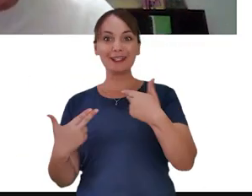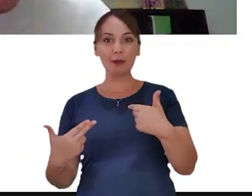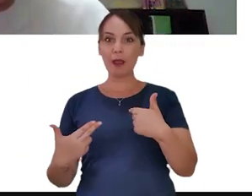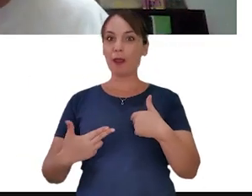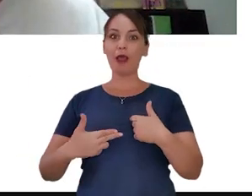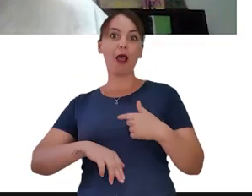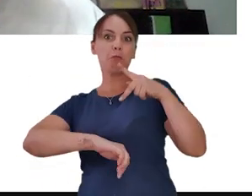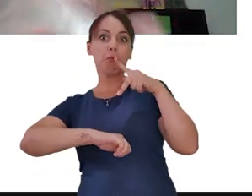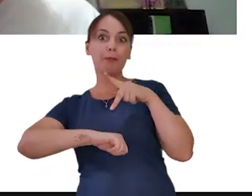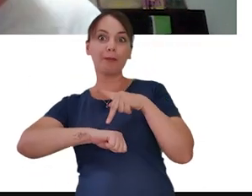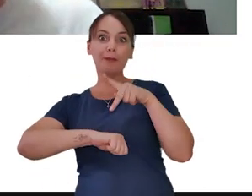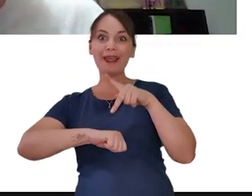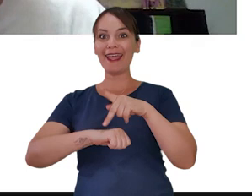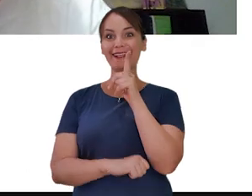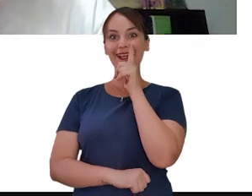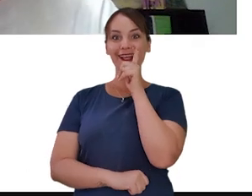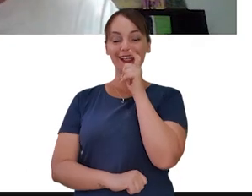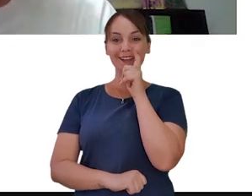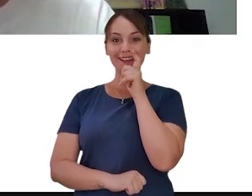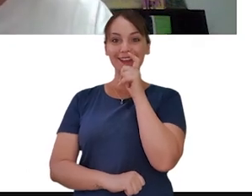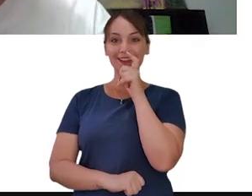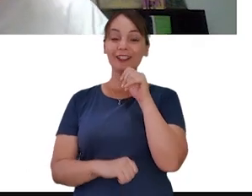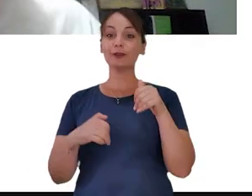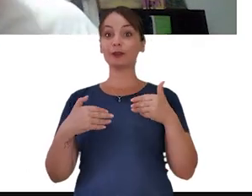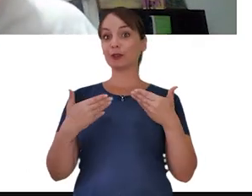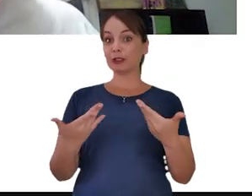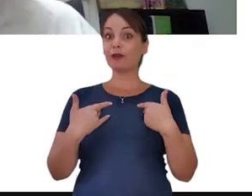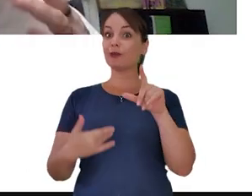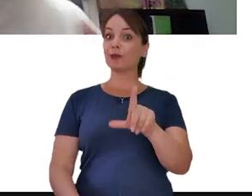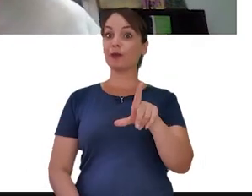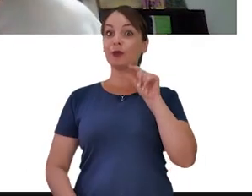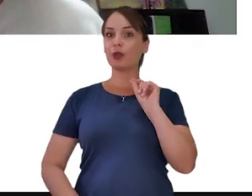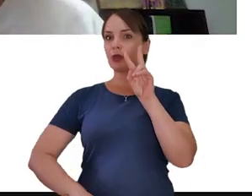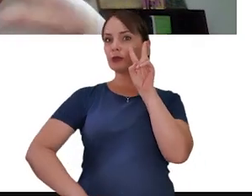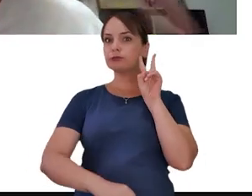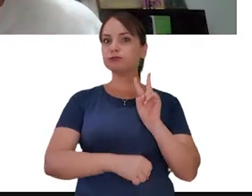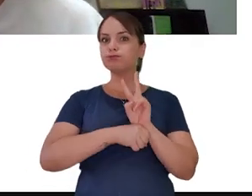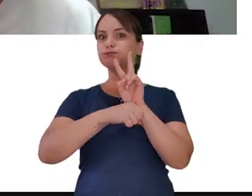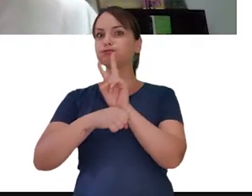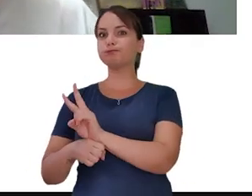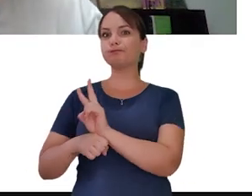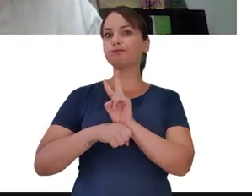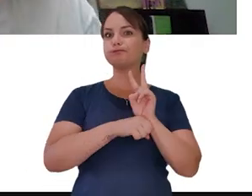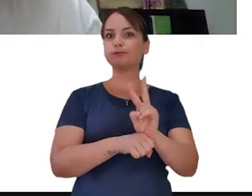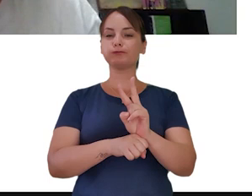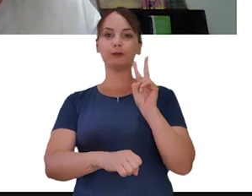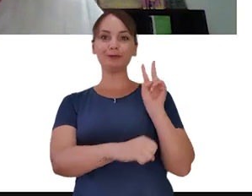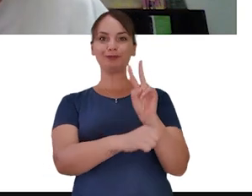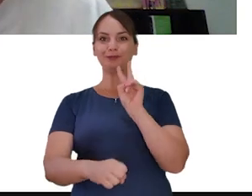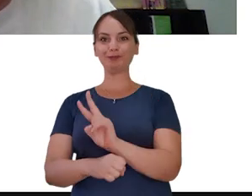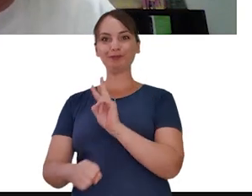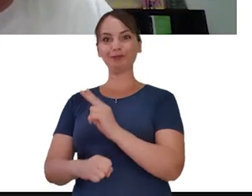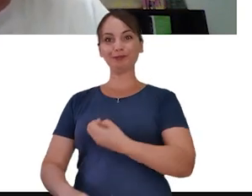das pedras, da água. Então, eu escolhi proteger e cuidar dessa